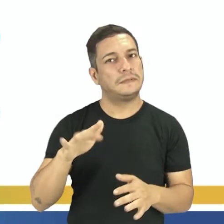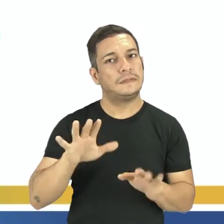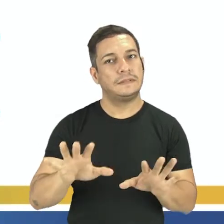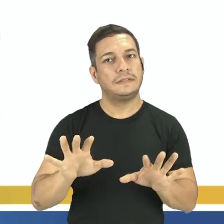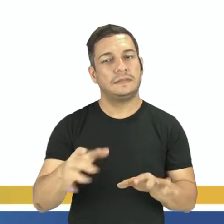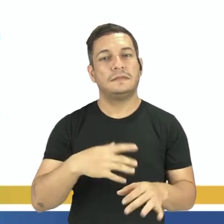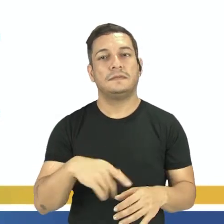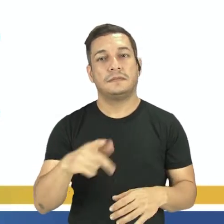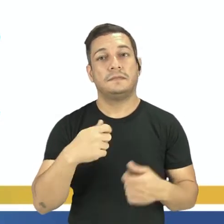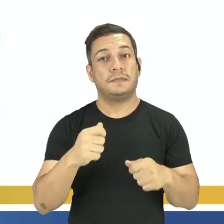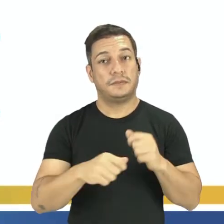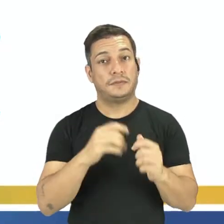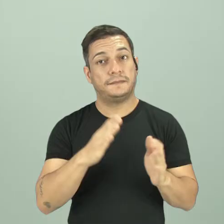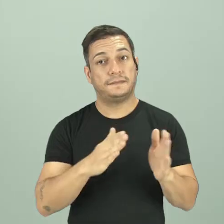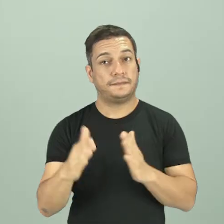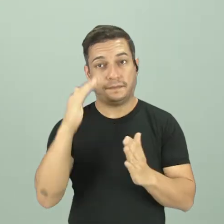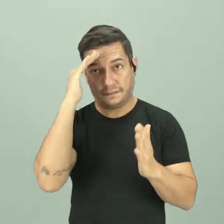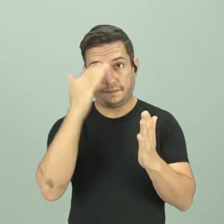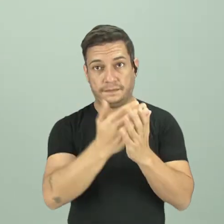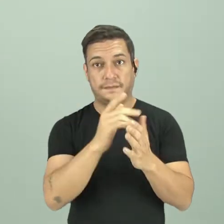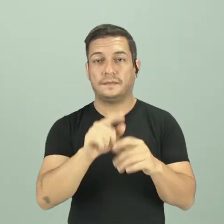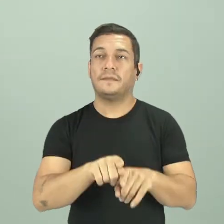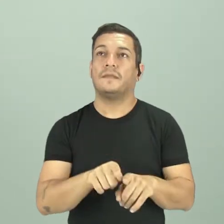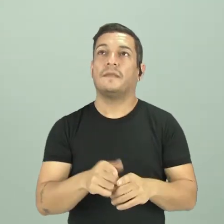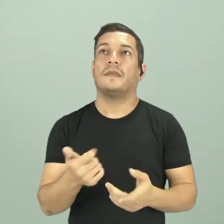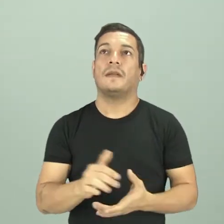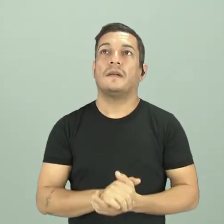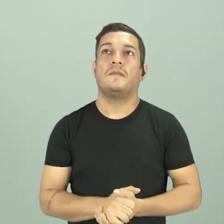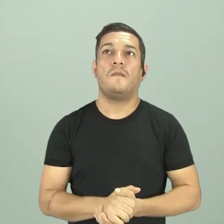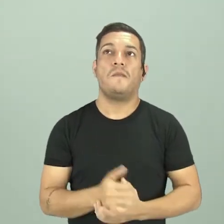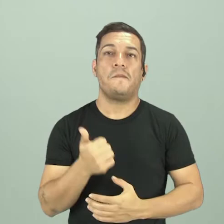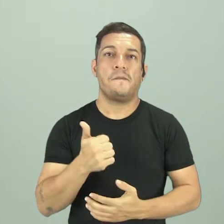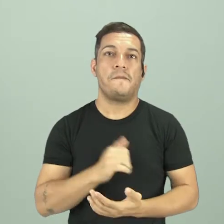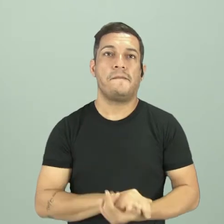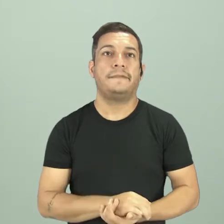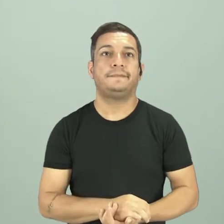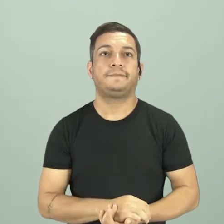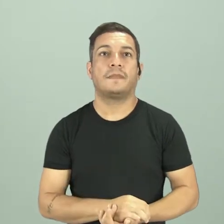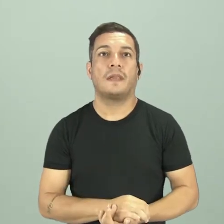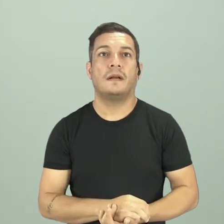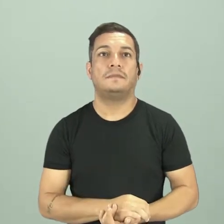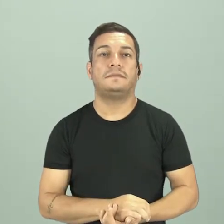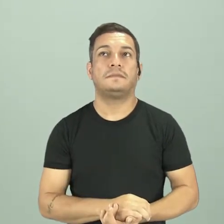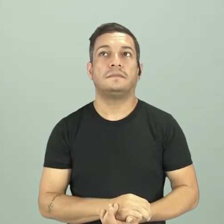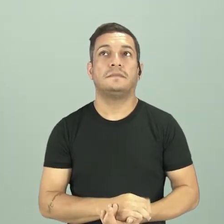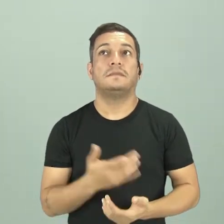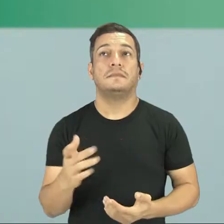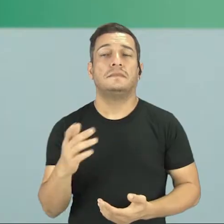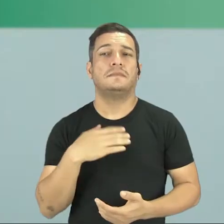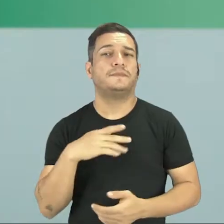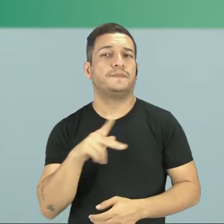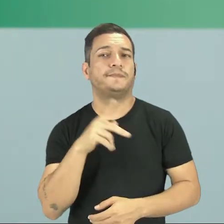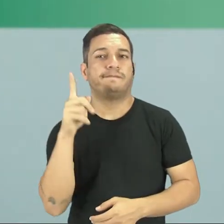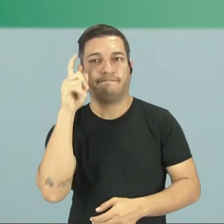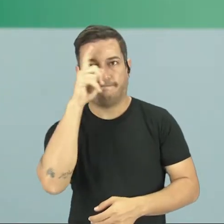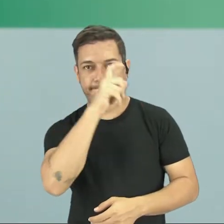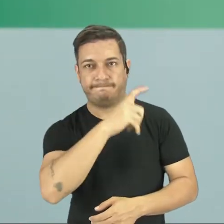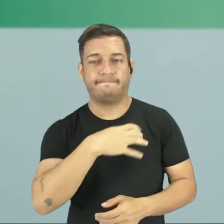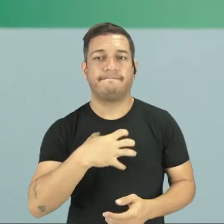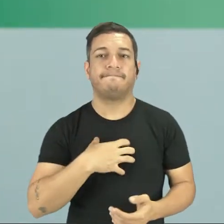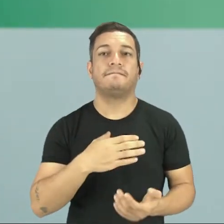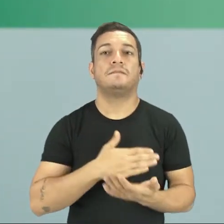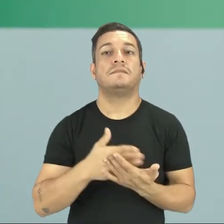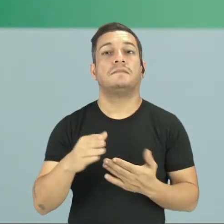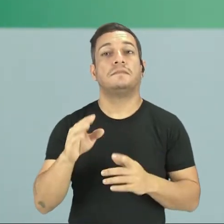sentido aí que você deve caminhar. É nesse sentido que você deve caminhar. Tudo bem? Pessoal, mas vamos lá, professor, ainda estou com alguma dificuldade ali para começar a